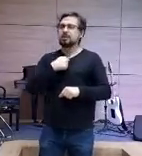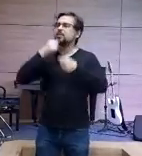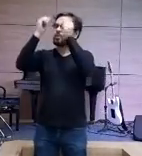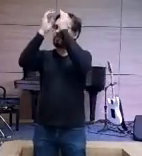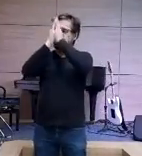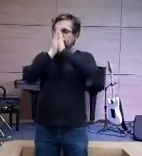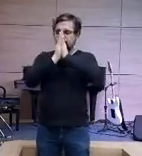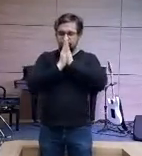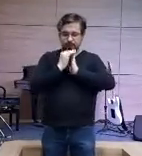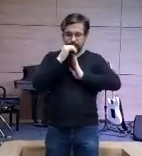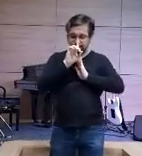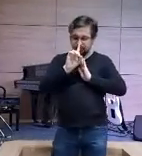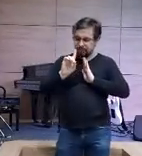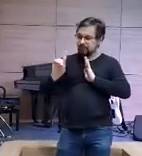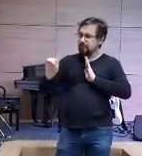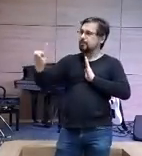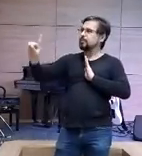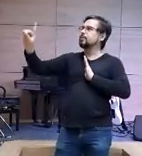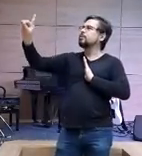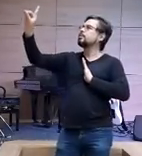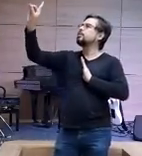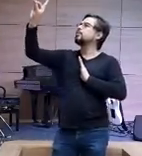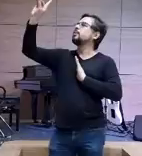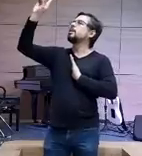que a todas